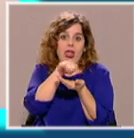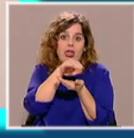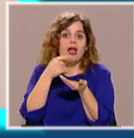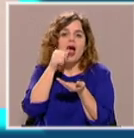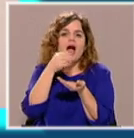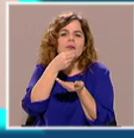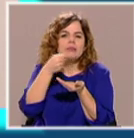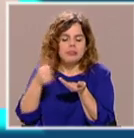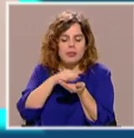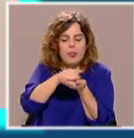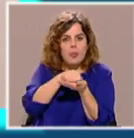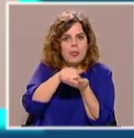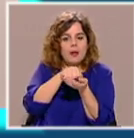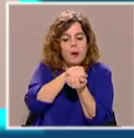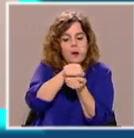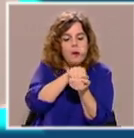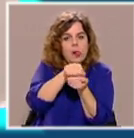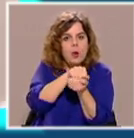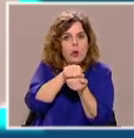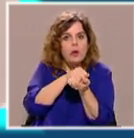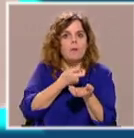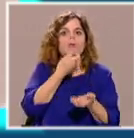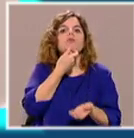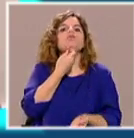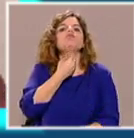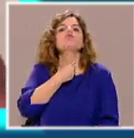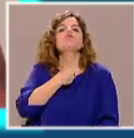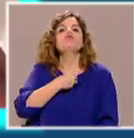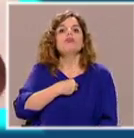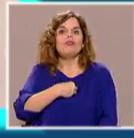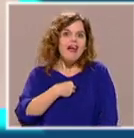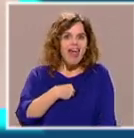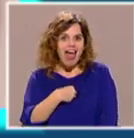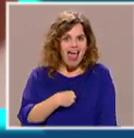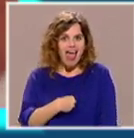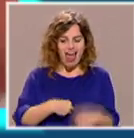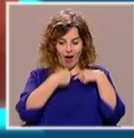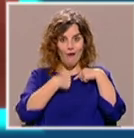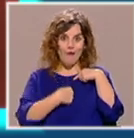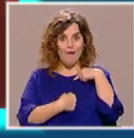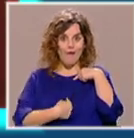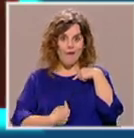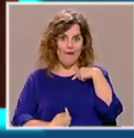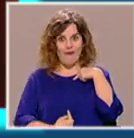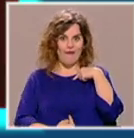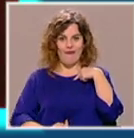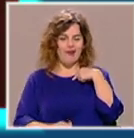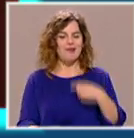Começa a formar-se o bolo alimentar que vai ser deglutido. Aí vamos nós em direção ao esófago.